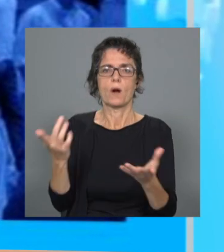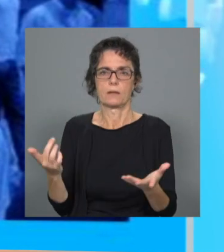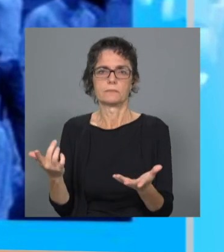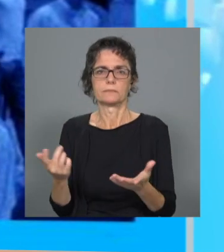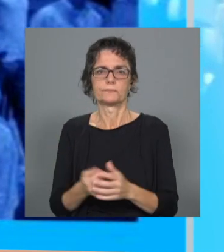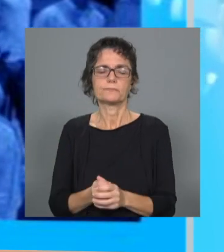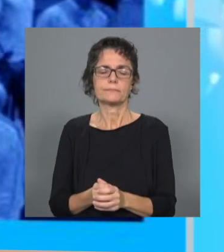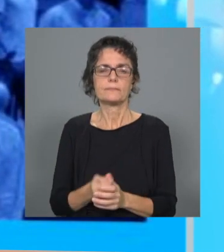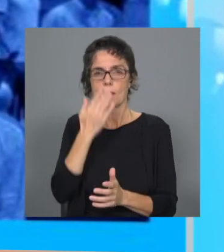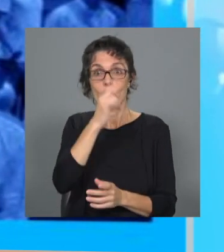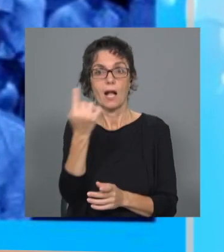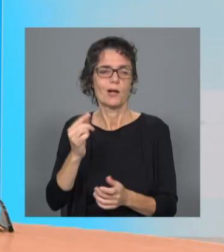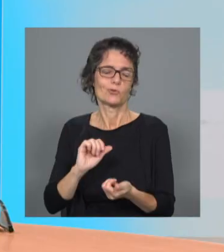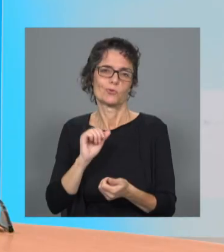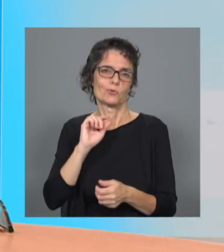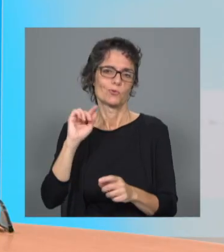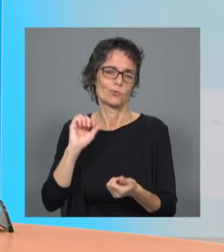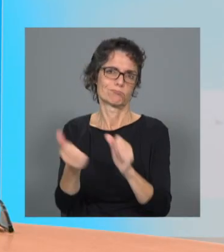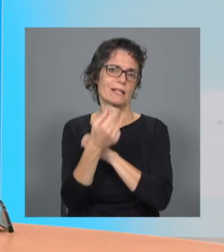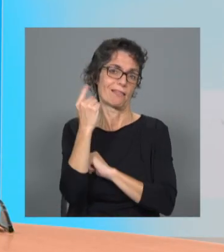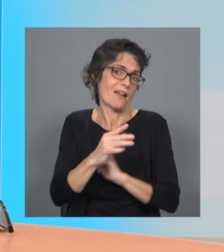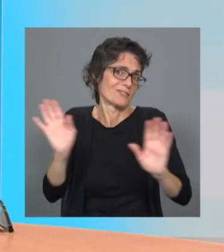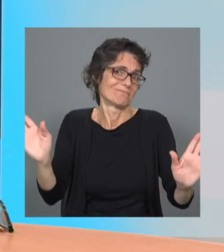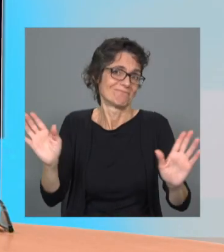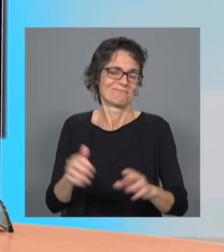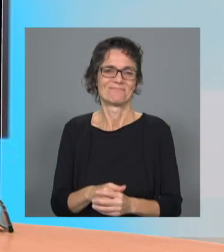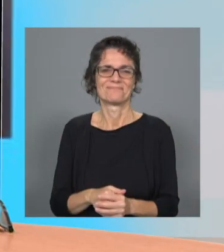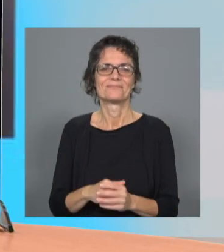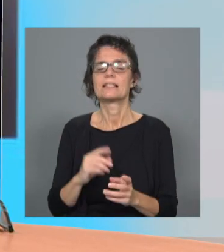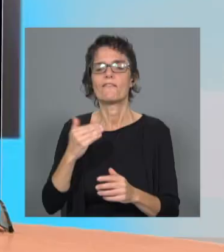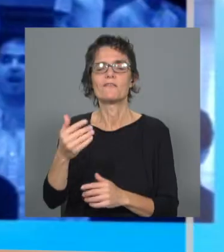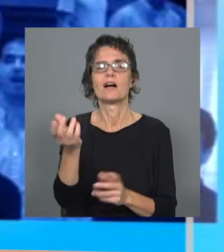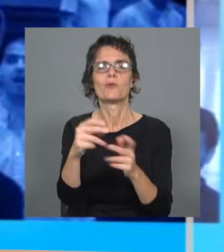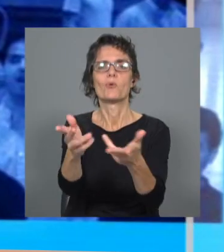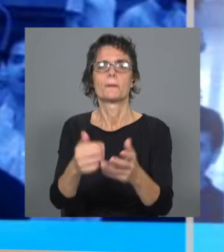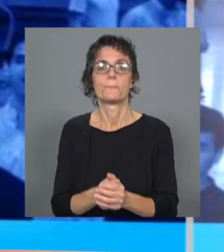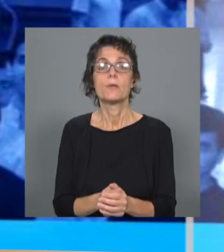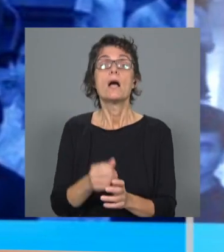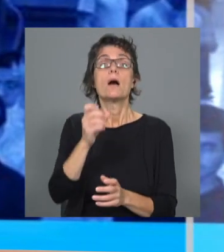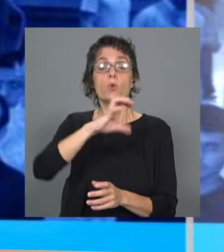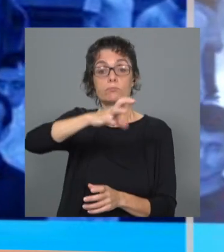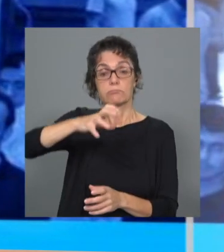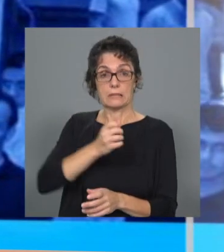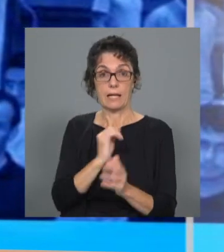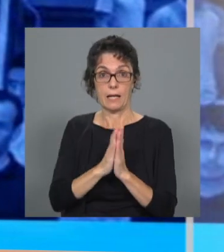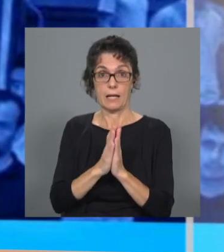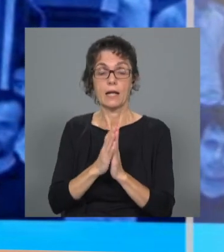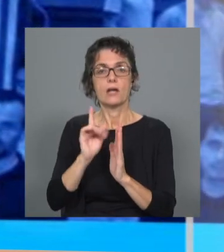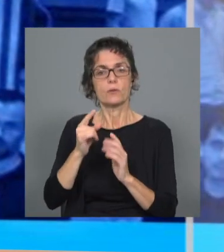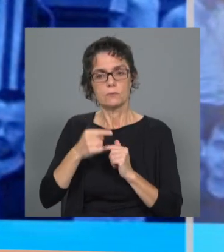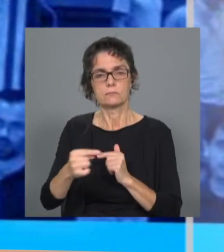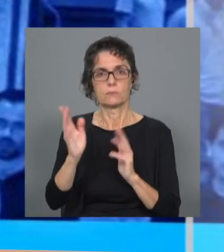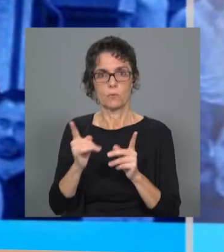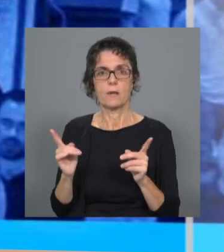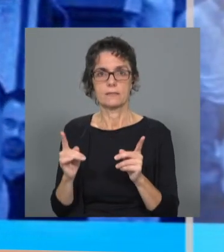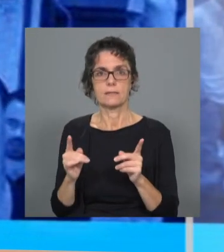mudar também. O que é que vai acontecer agora no próximo fim de semana nas várias dioceses? As dioceses já dão o pontapé de saída para o seu processo sinodal, que implica